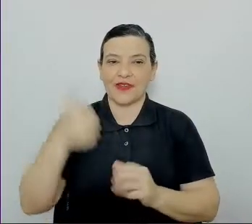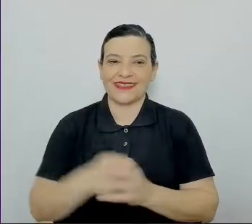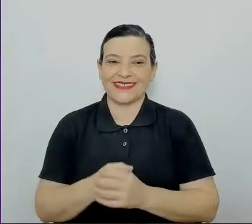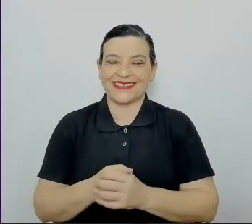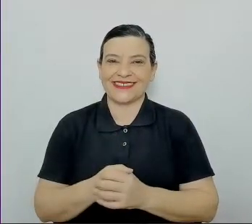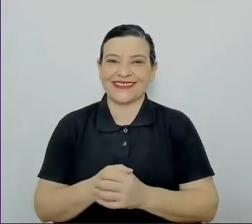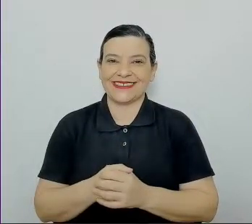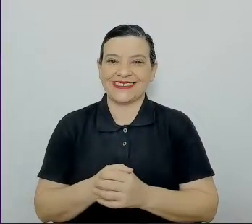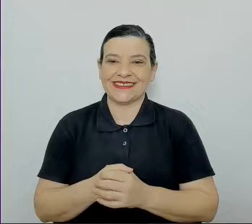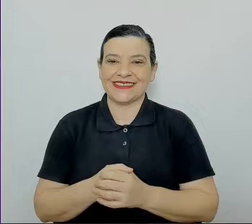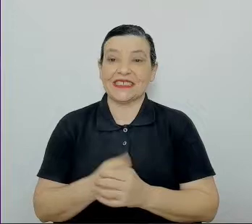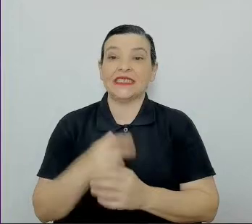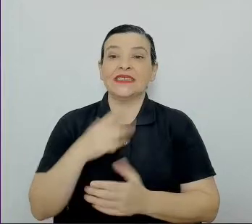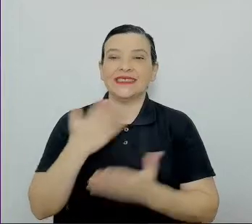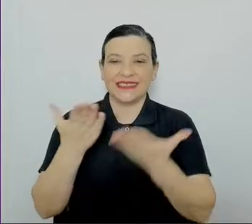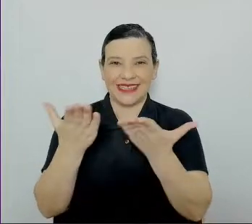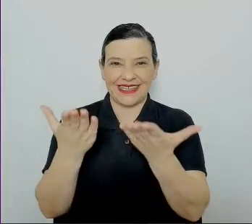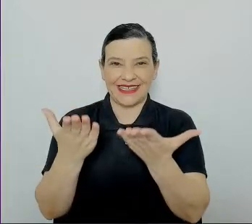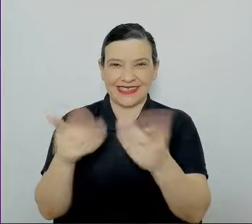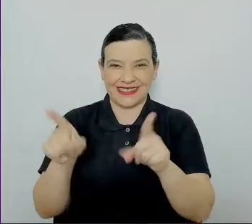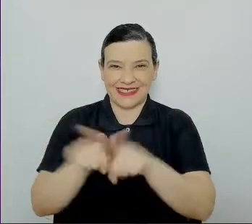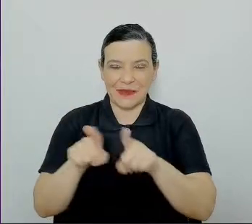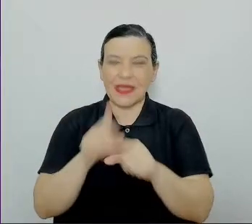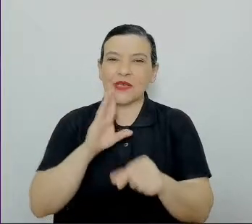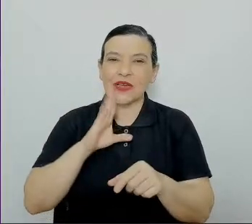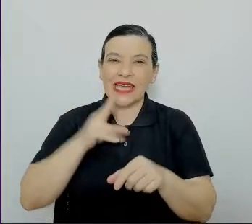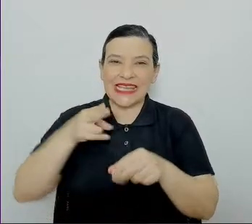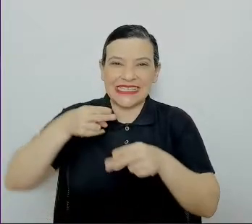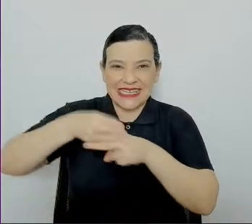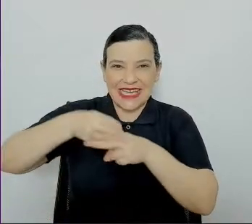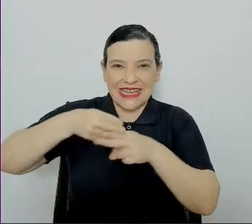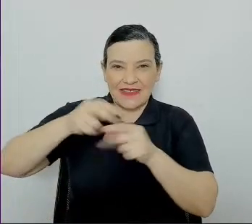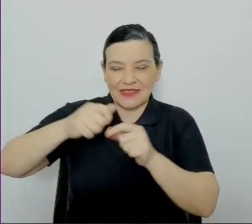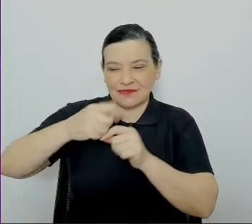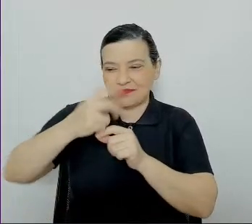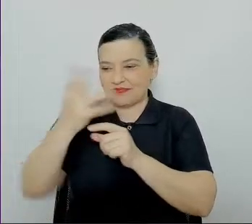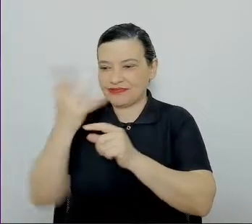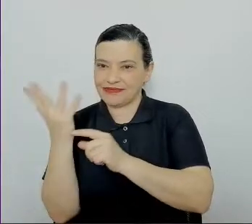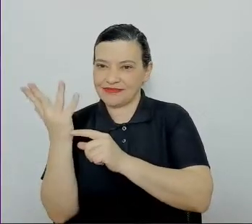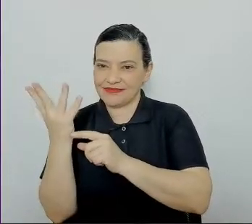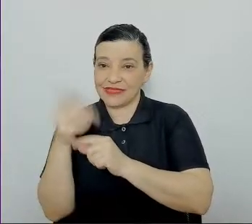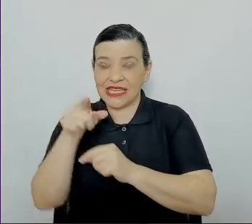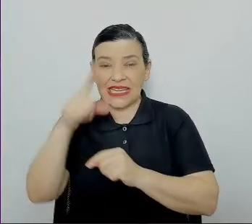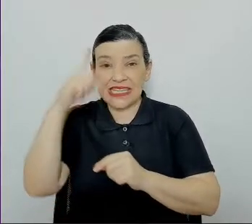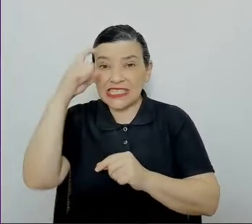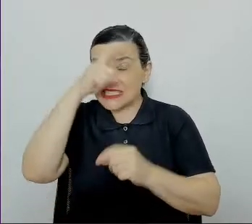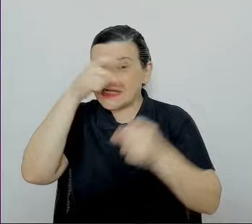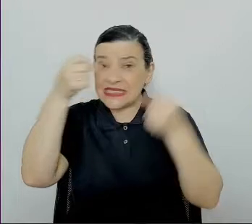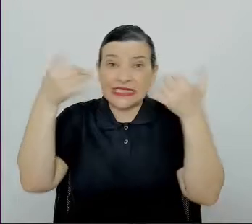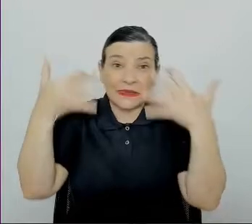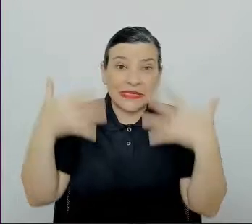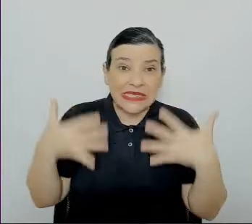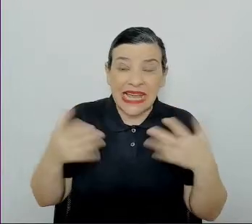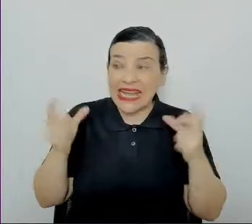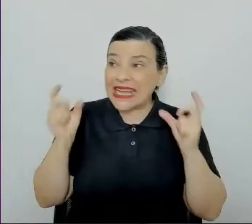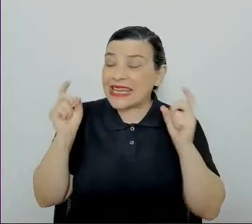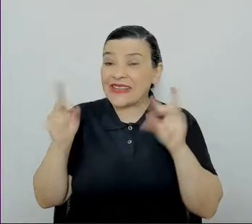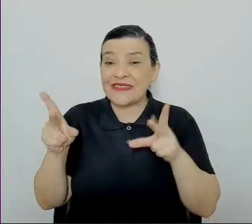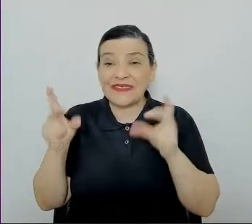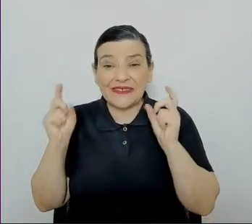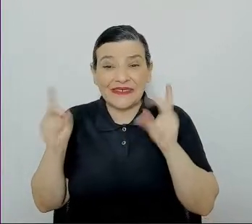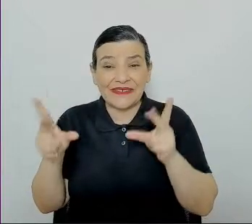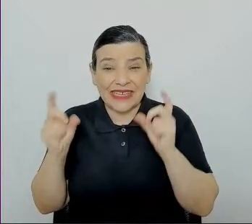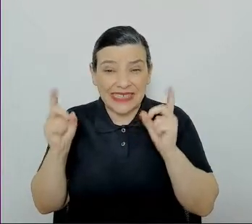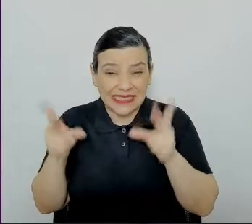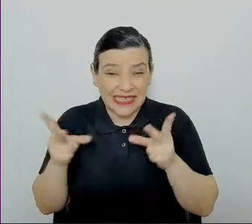A gente tem o canivete suíço em paralelo à tesourinha. O canivete suíço ele é difícil de explicar, ele é difícil de vender, ele é difícil a adesão. Eu duvido